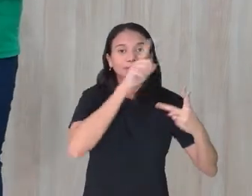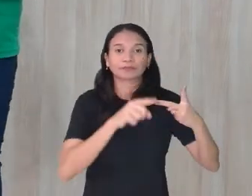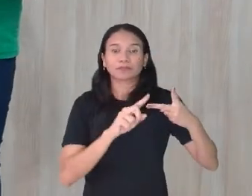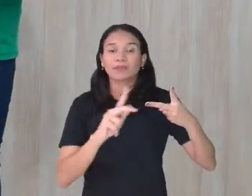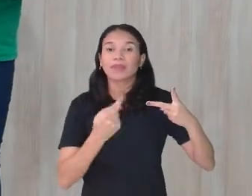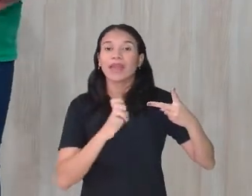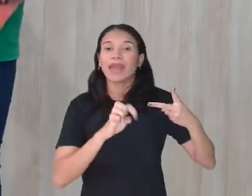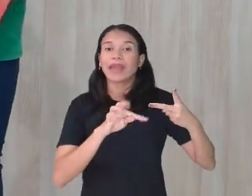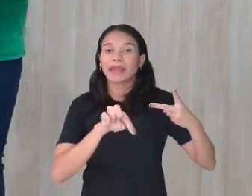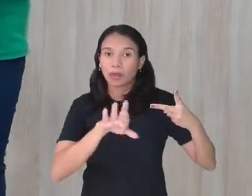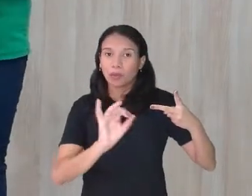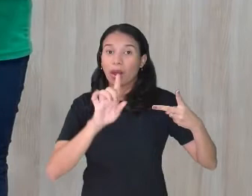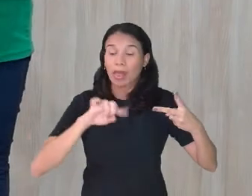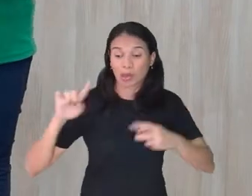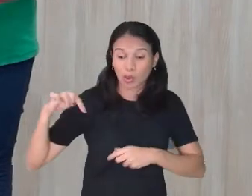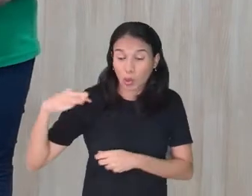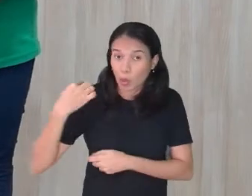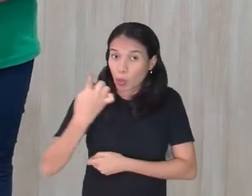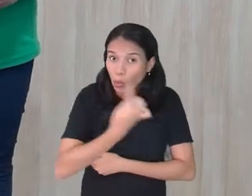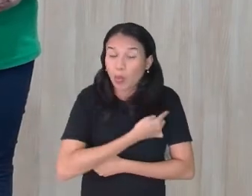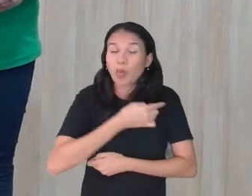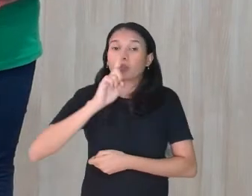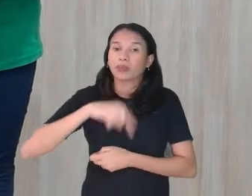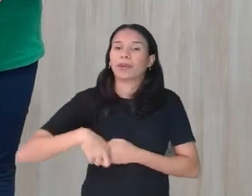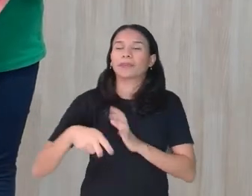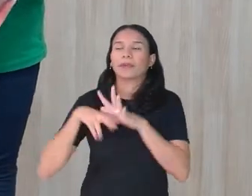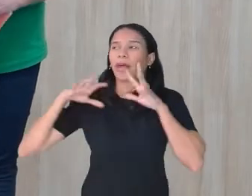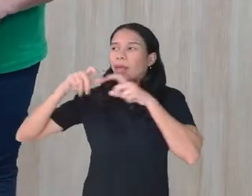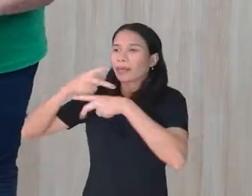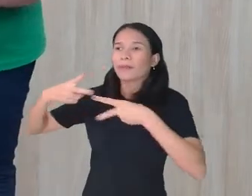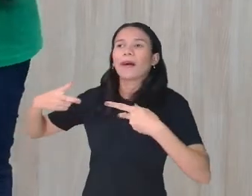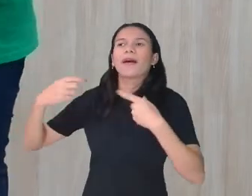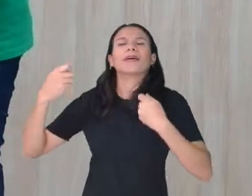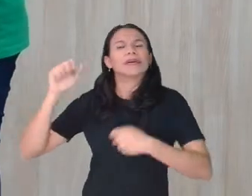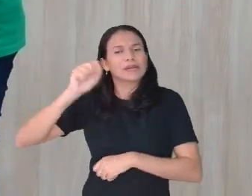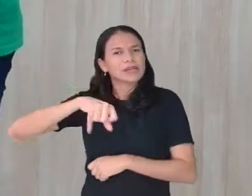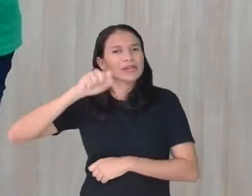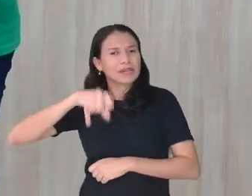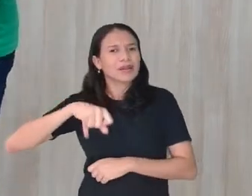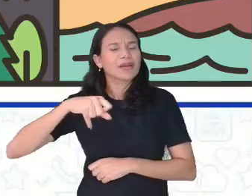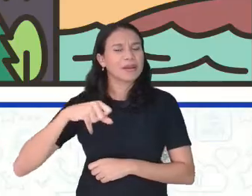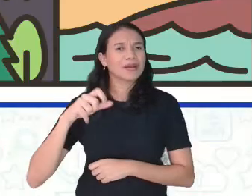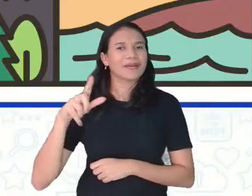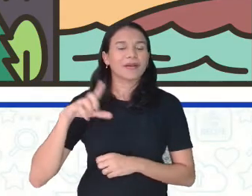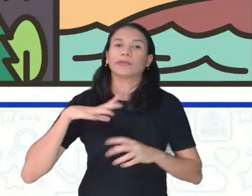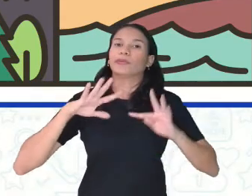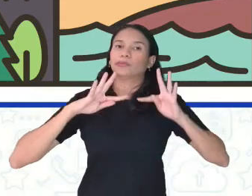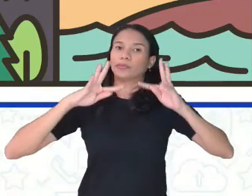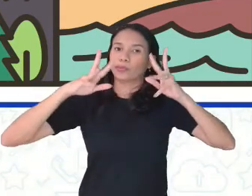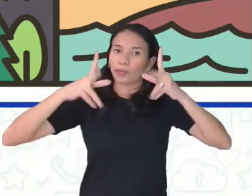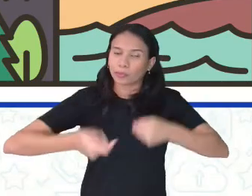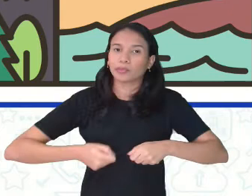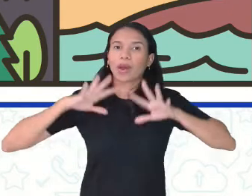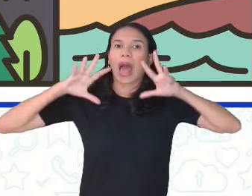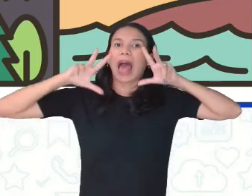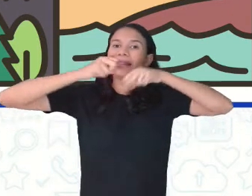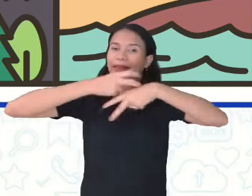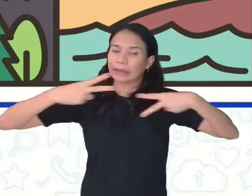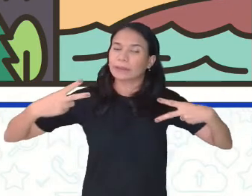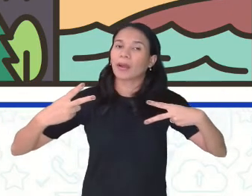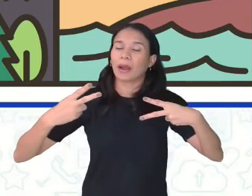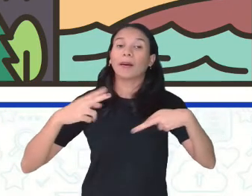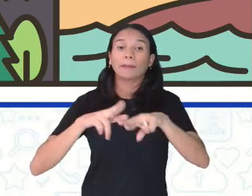heterótrofos, que somos nós, e aí alguns animais, né? Alguns, professora, nós vamos dizer que todos os animais, porque